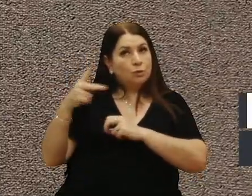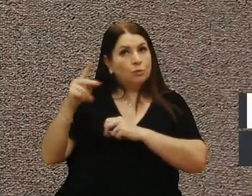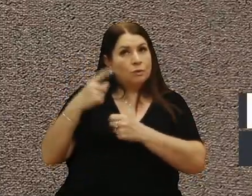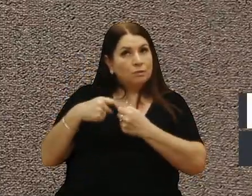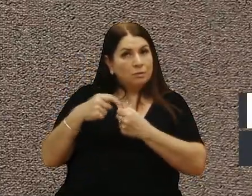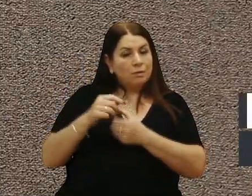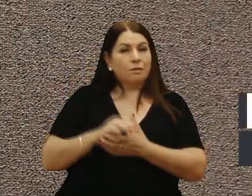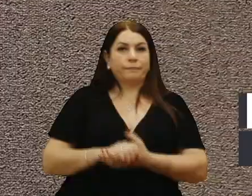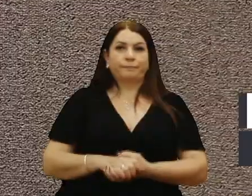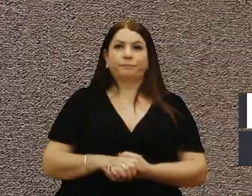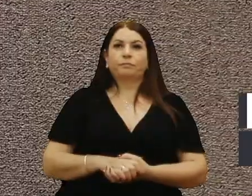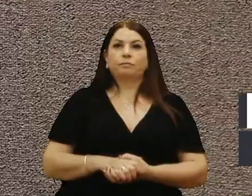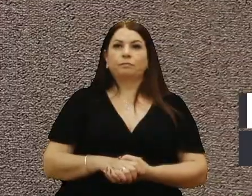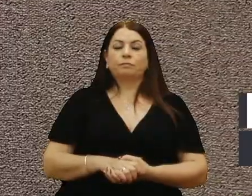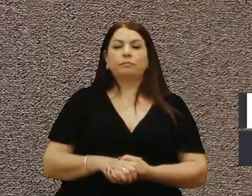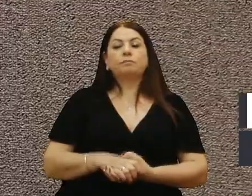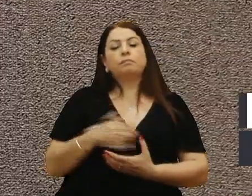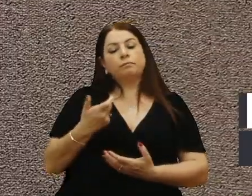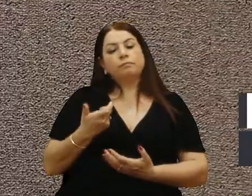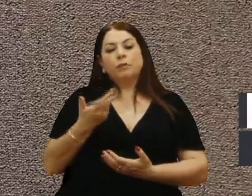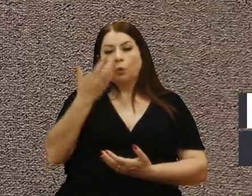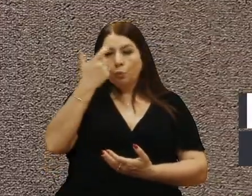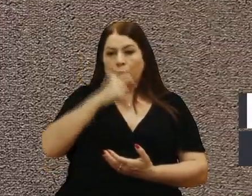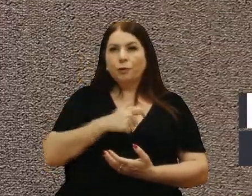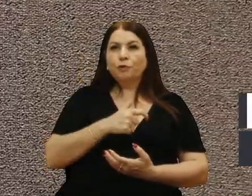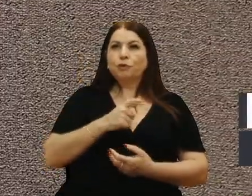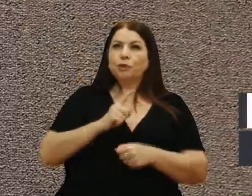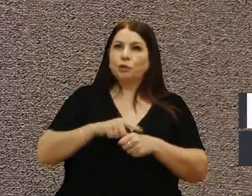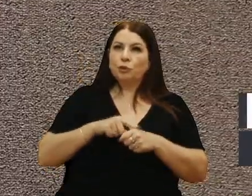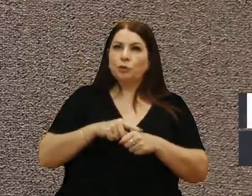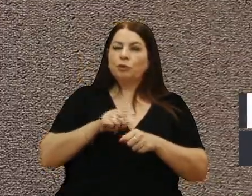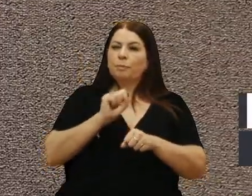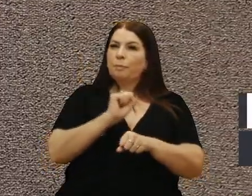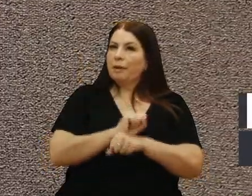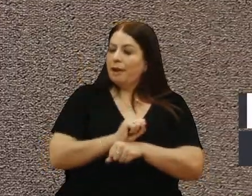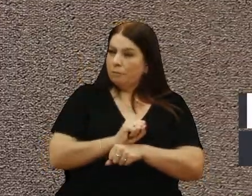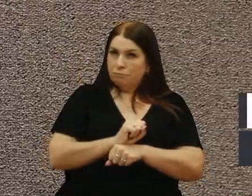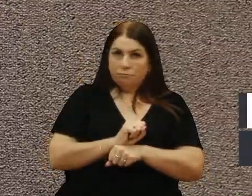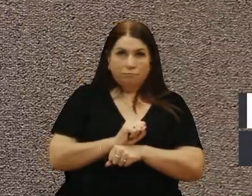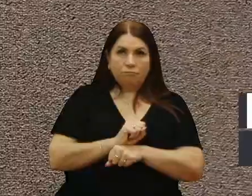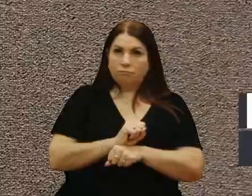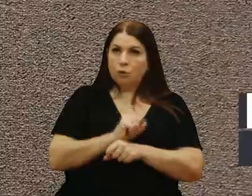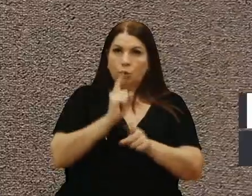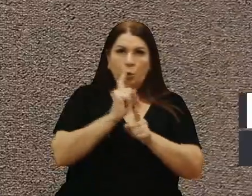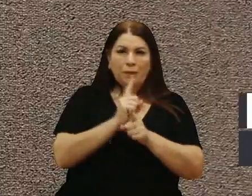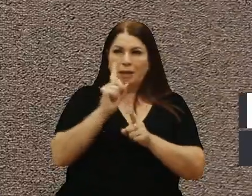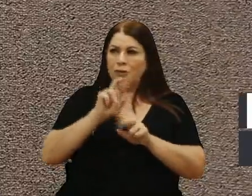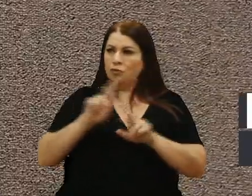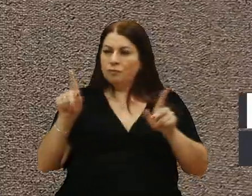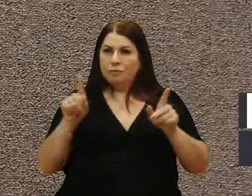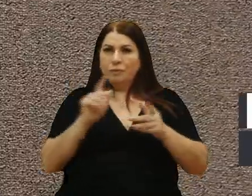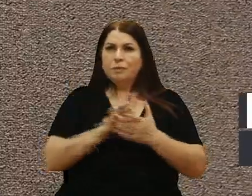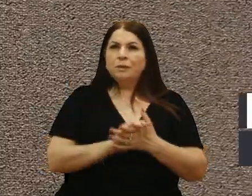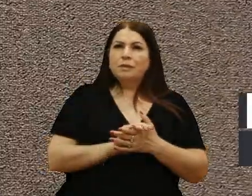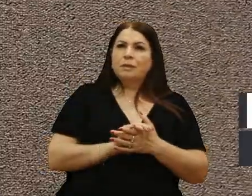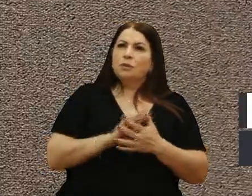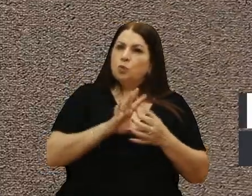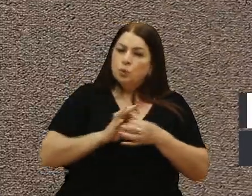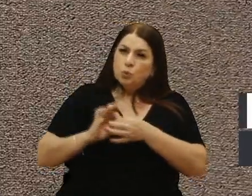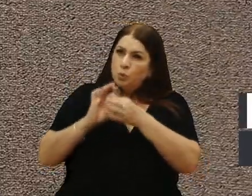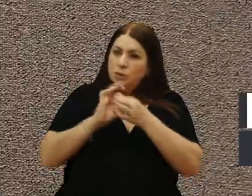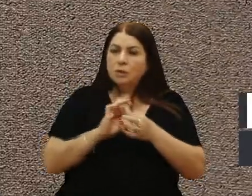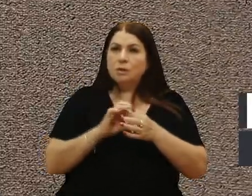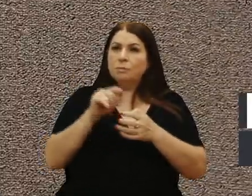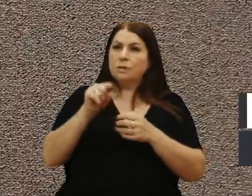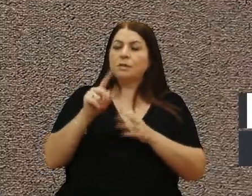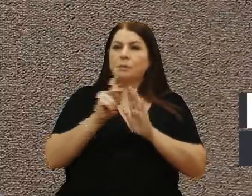cidade. Então eu acho que é hora da gente parar de encontrar diferenças, de se unir para que